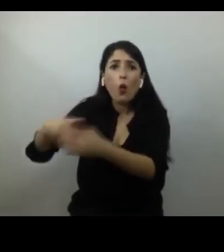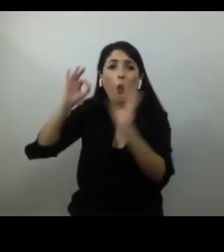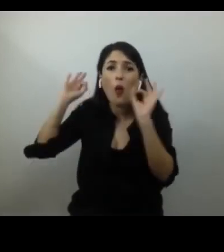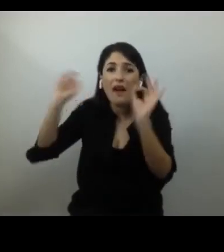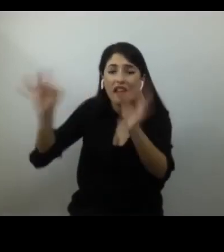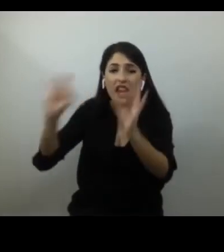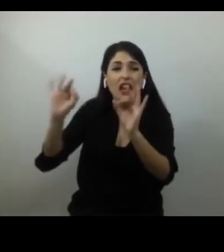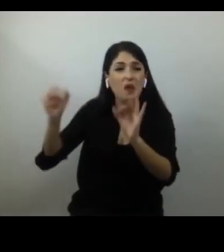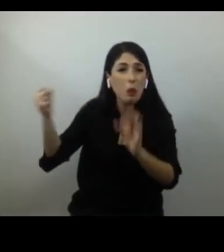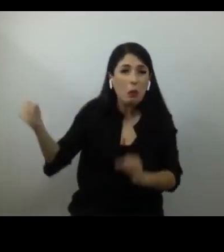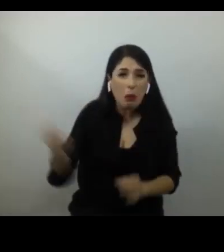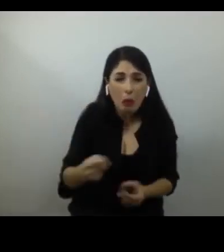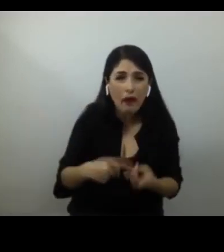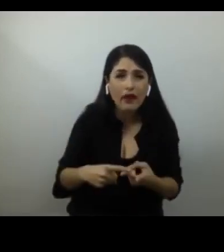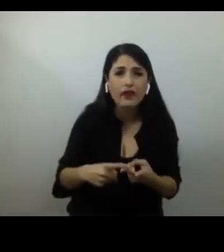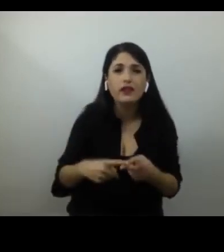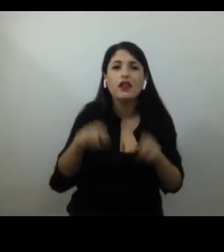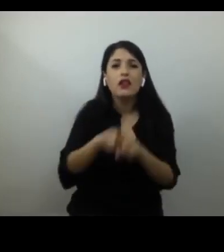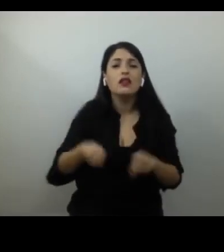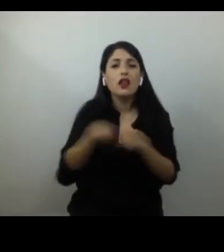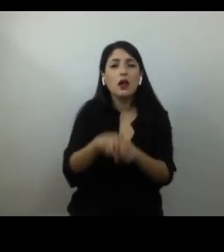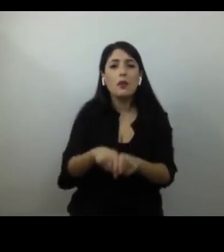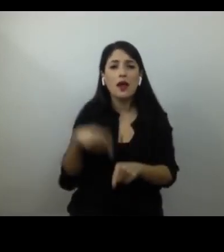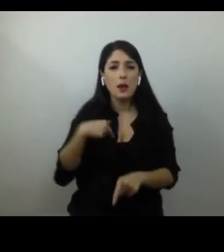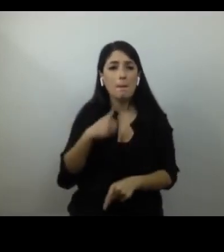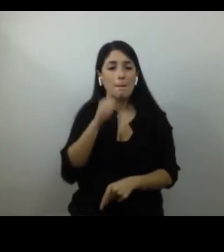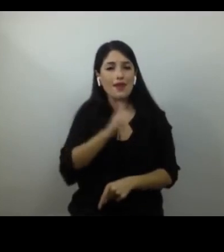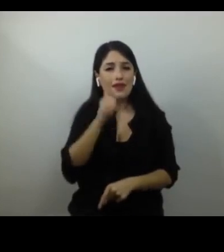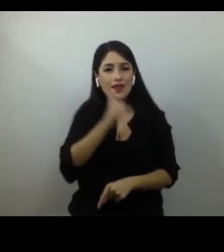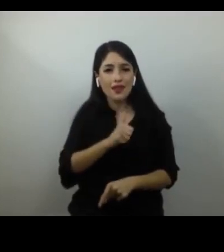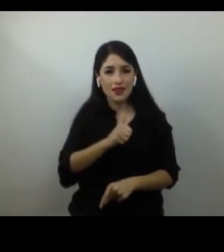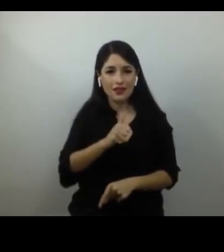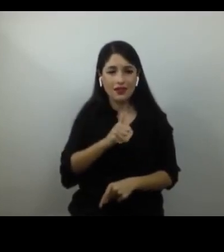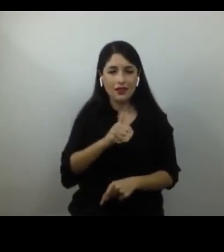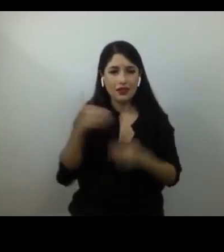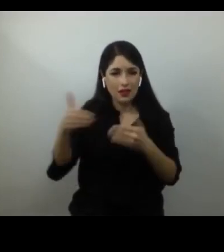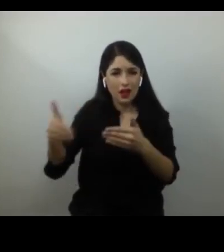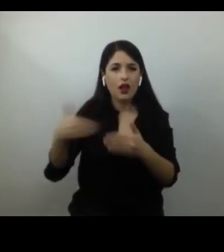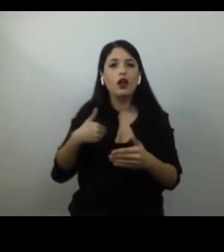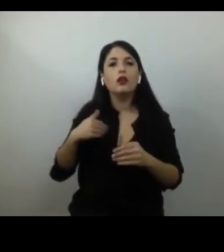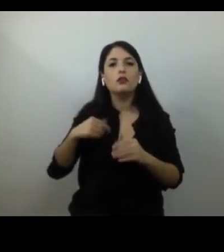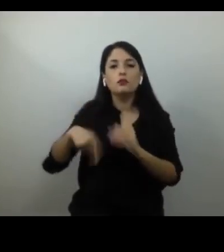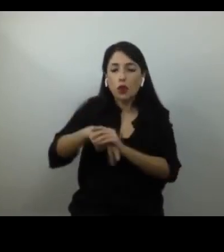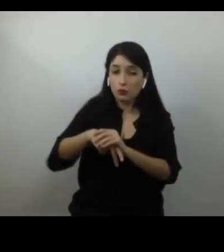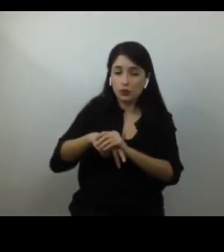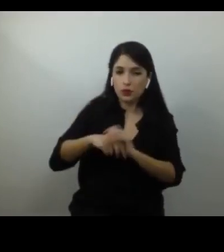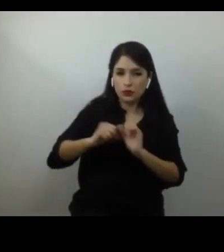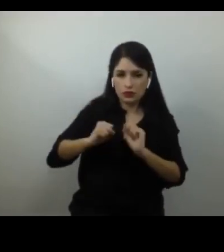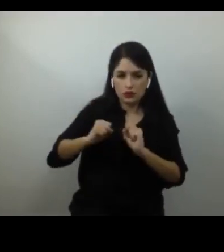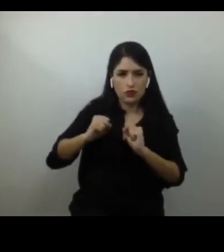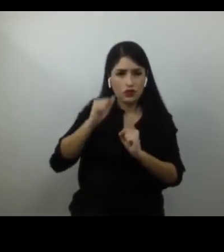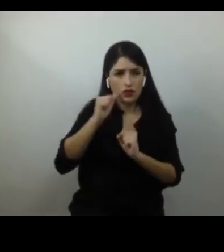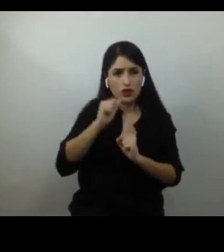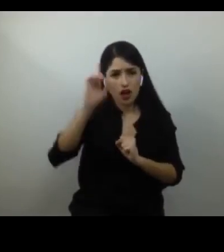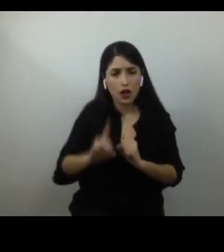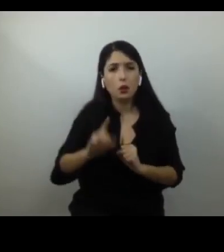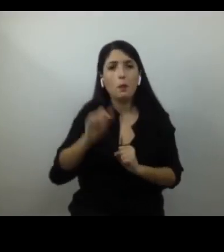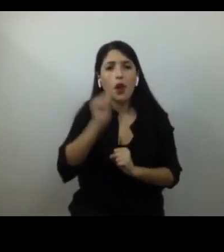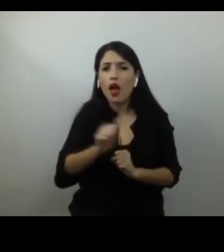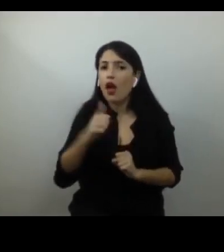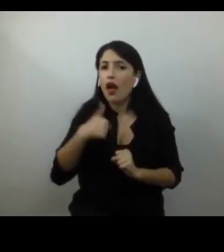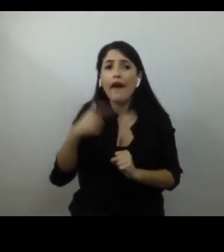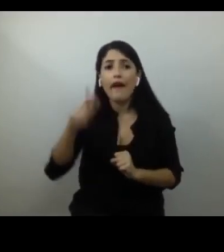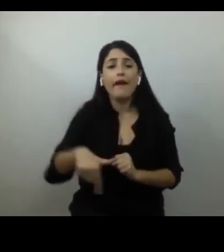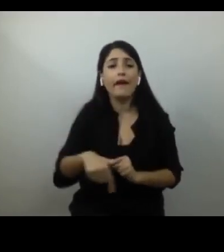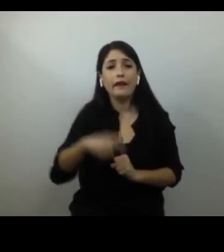o defensor da política de igualdade racial, que é racista, que é contra os